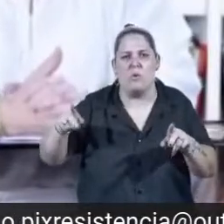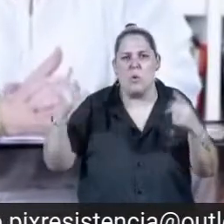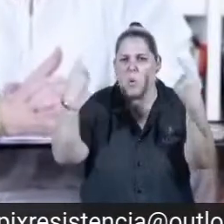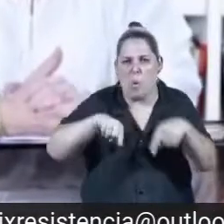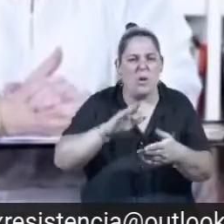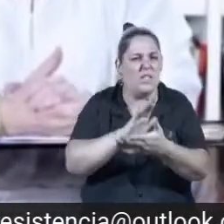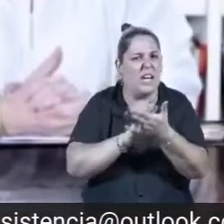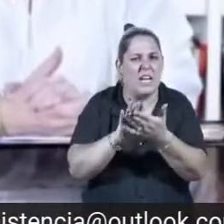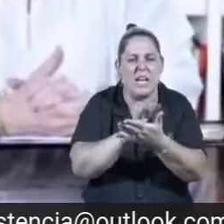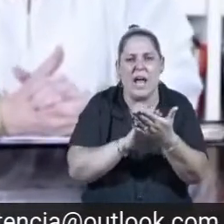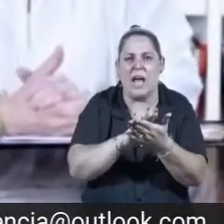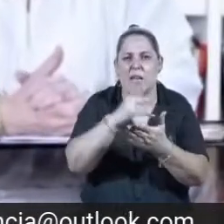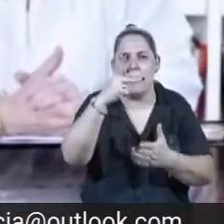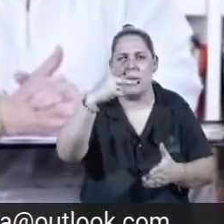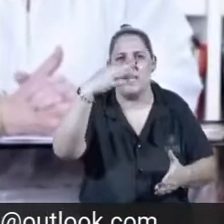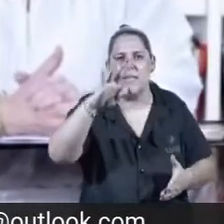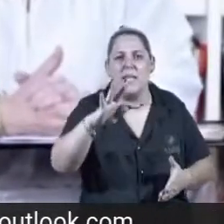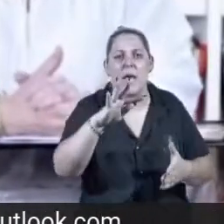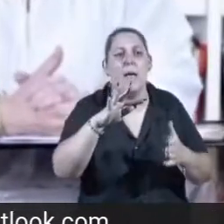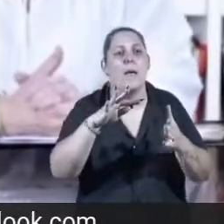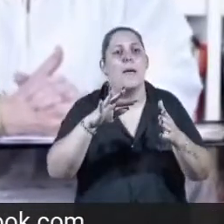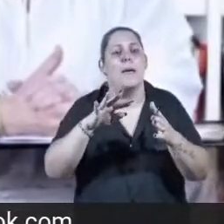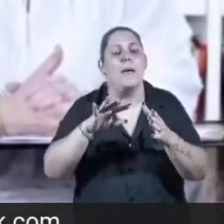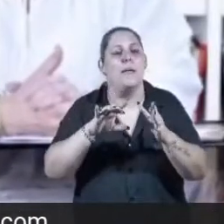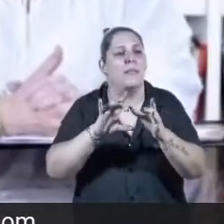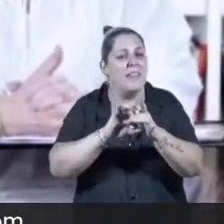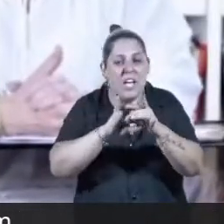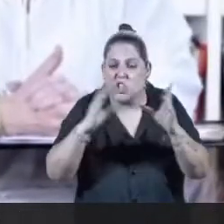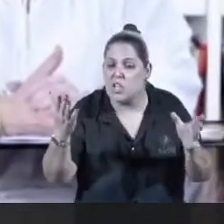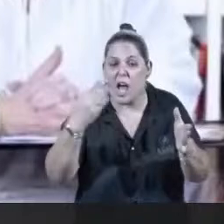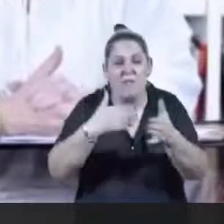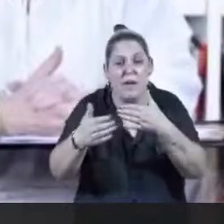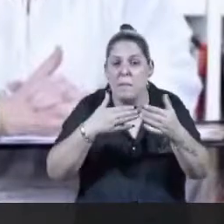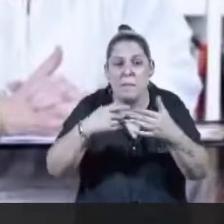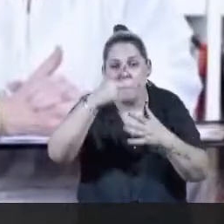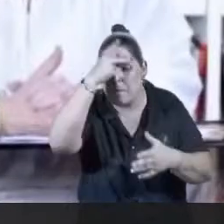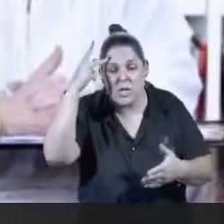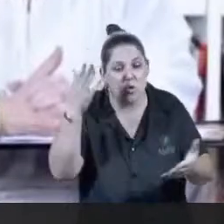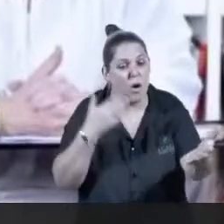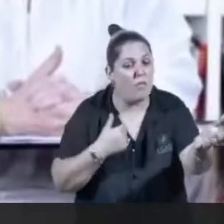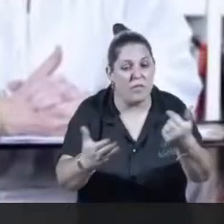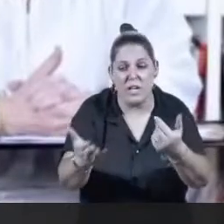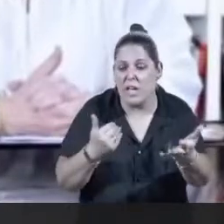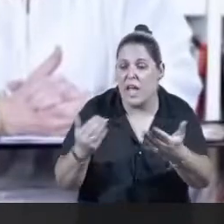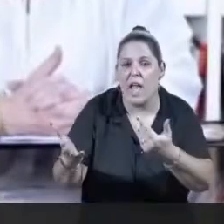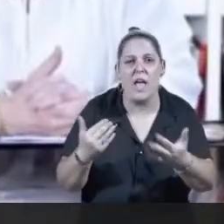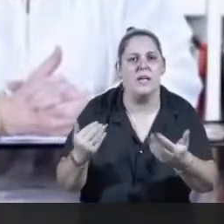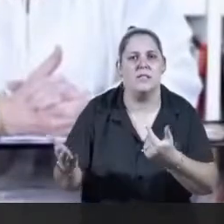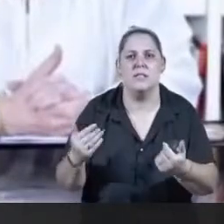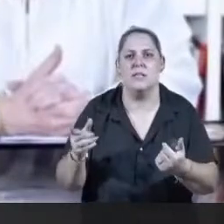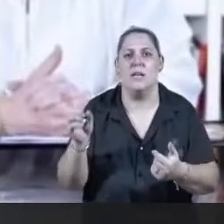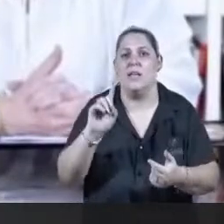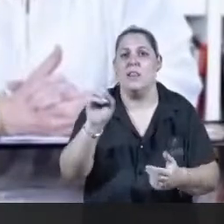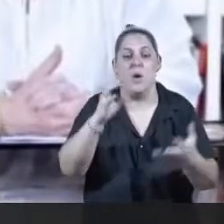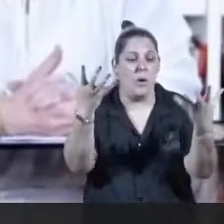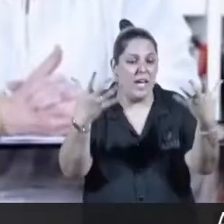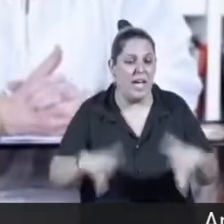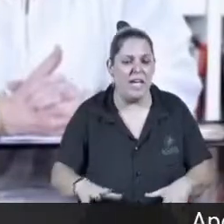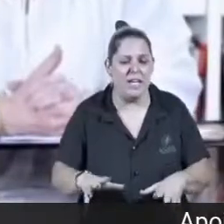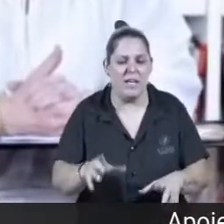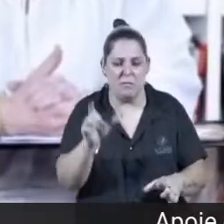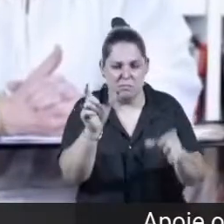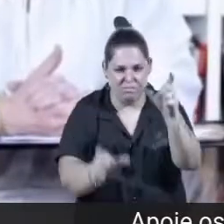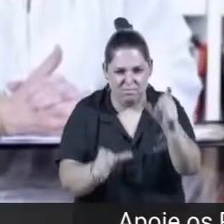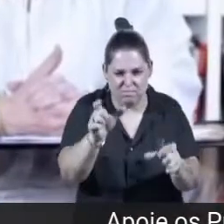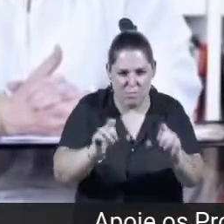PT permitia que todo mundo viesse como eram. O PT não queria adequar as pessoas